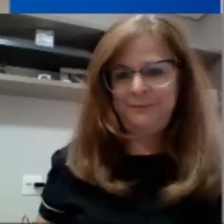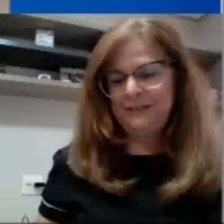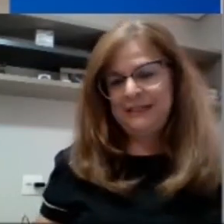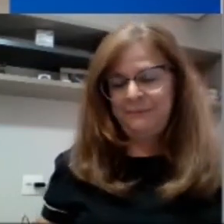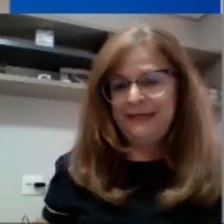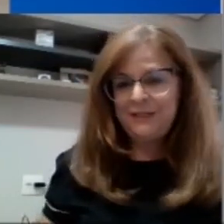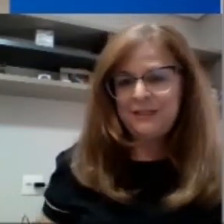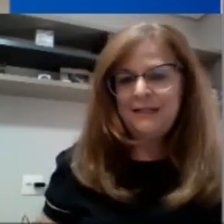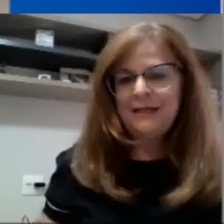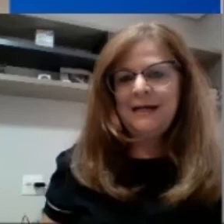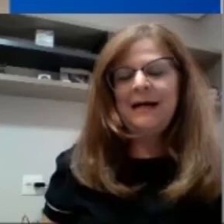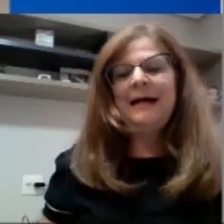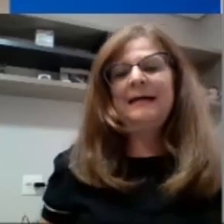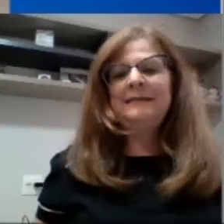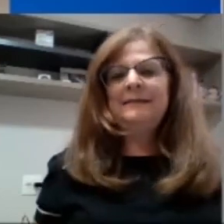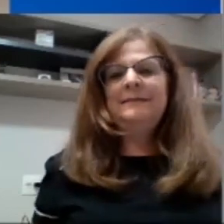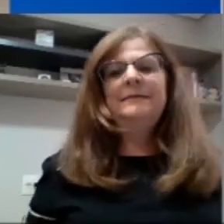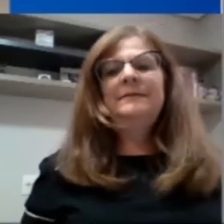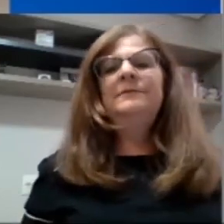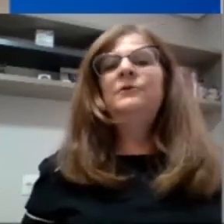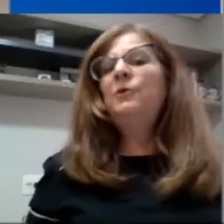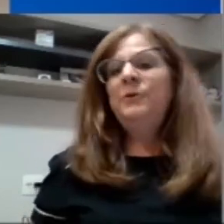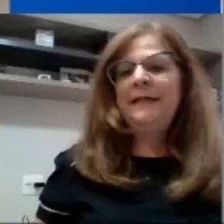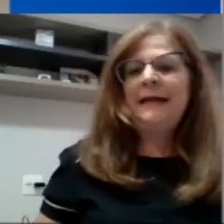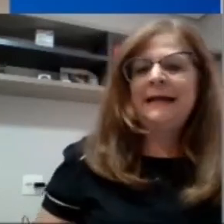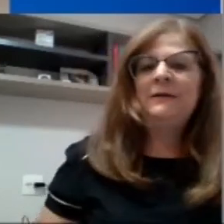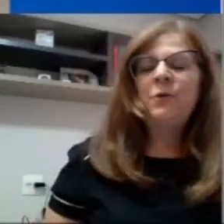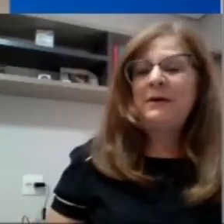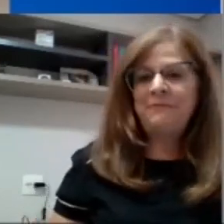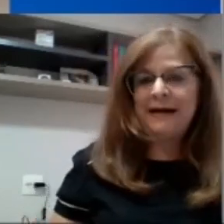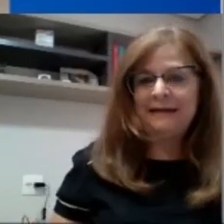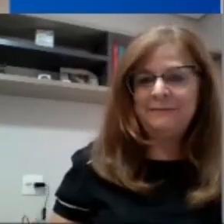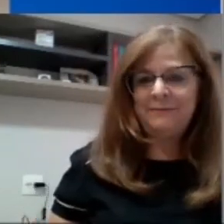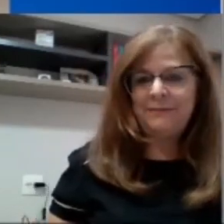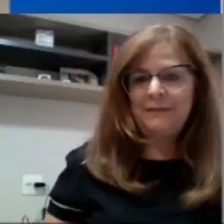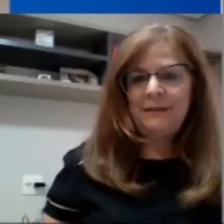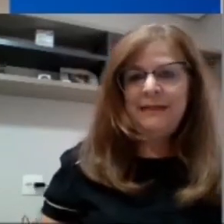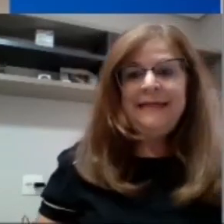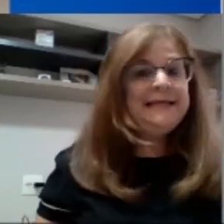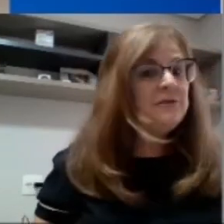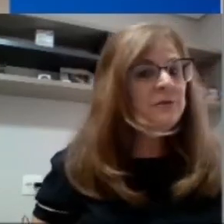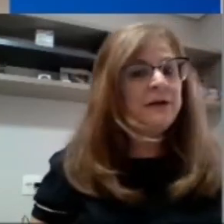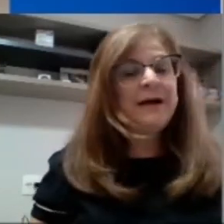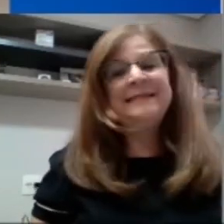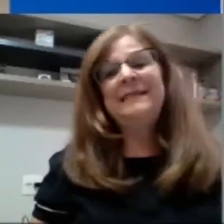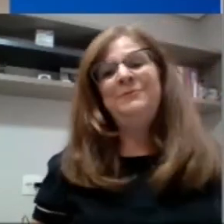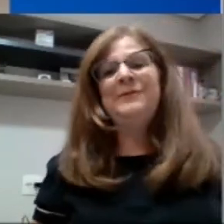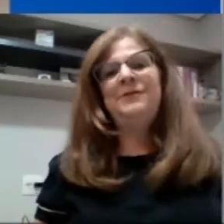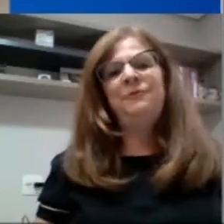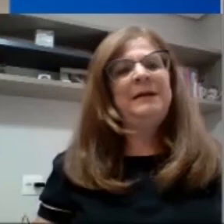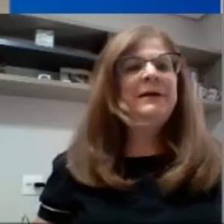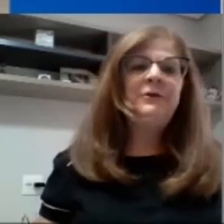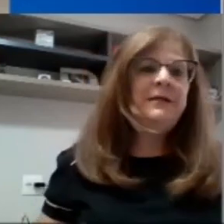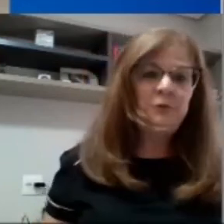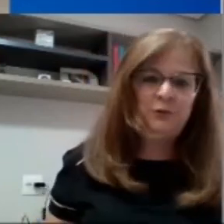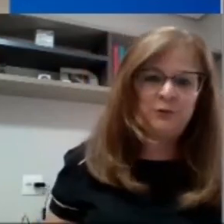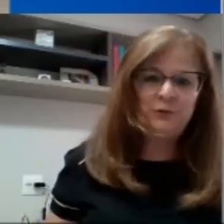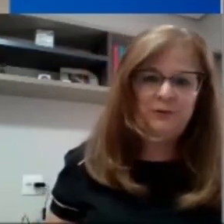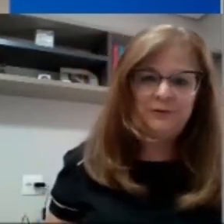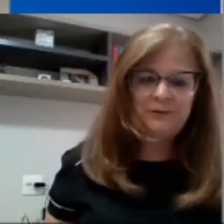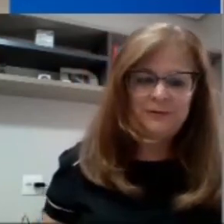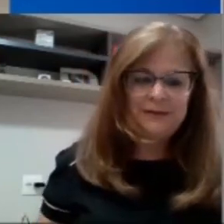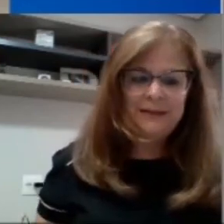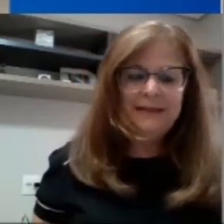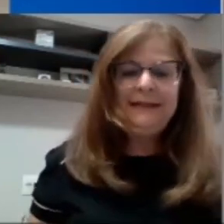obrigado, praticamente, a comunicar com a fala. Isso é quase que impossível para a maioria dos